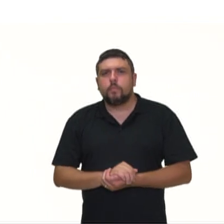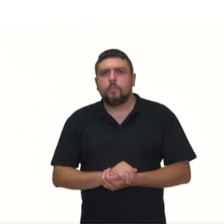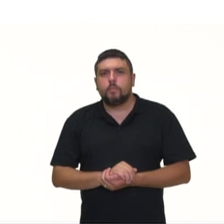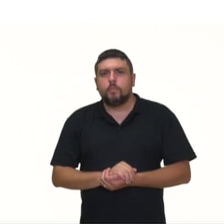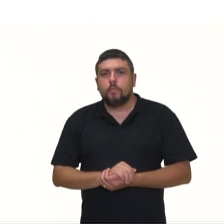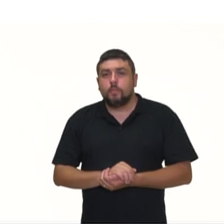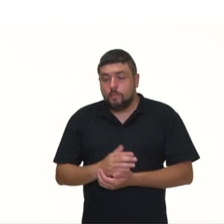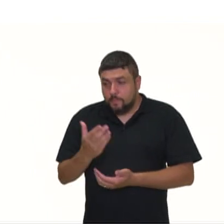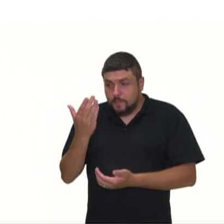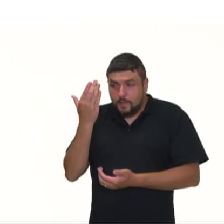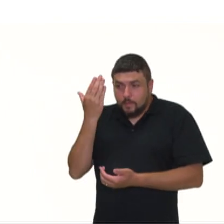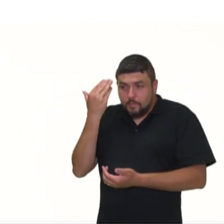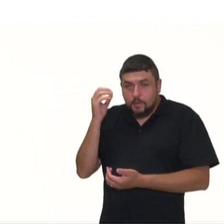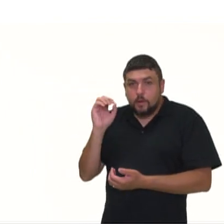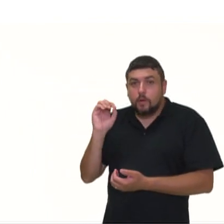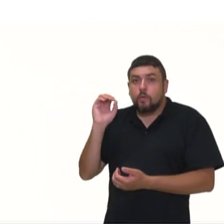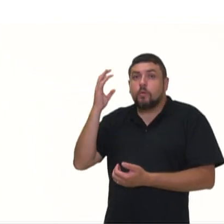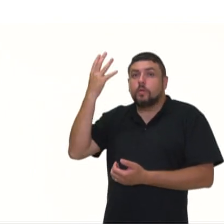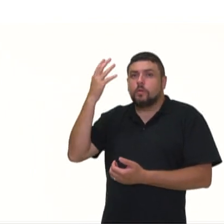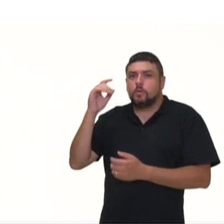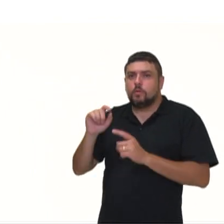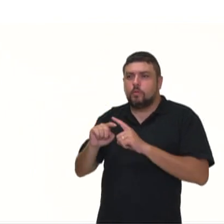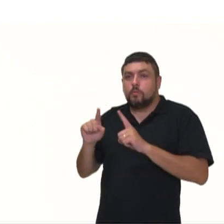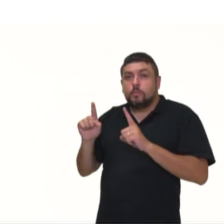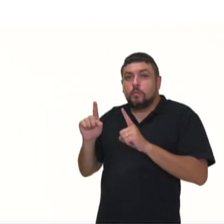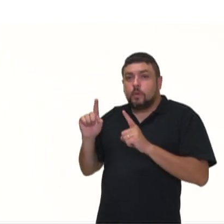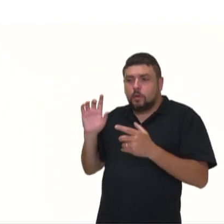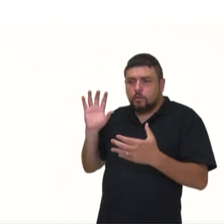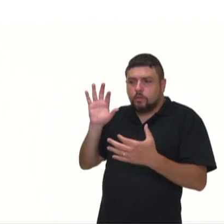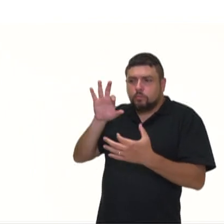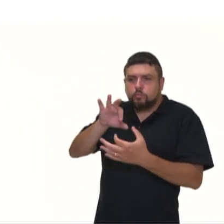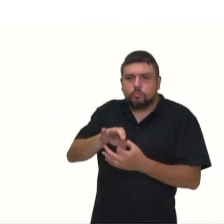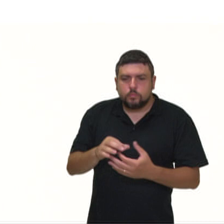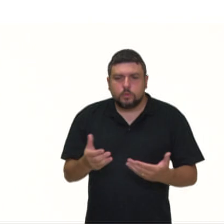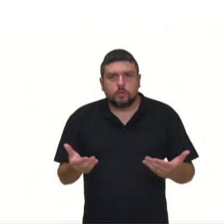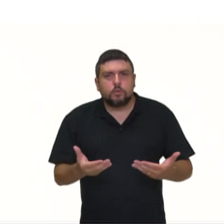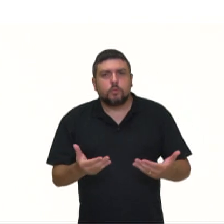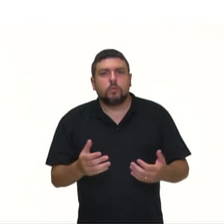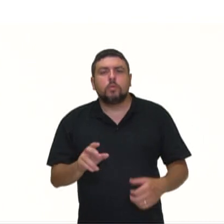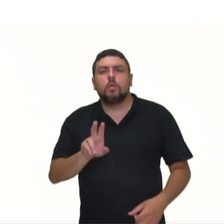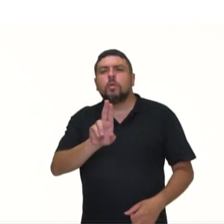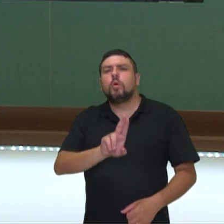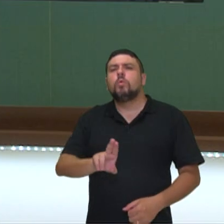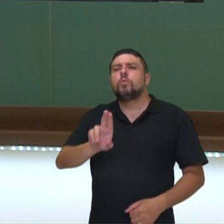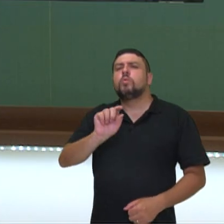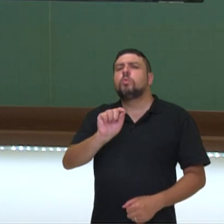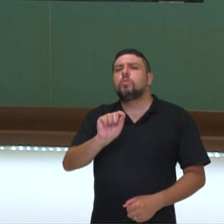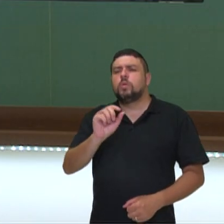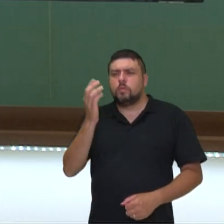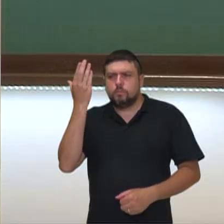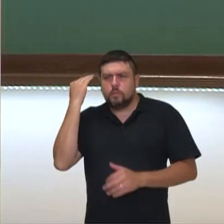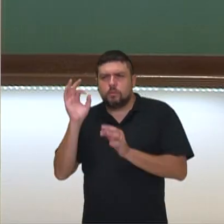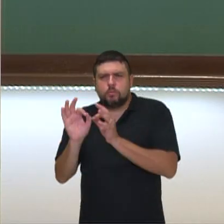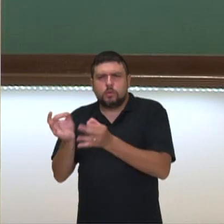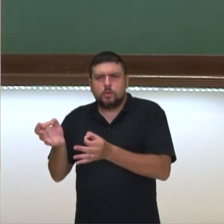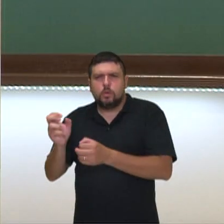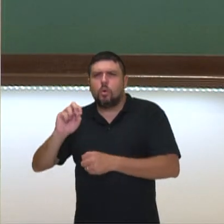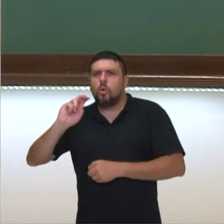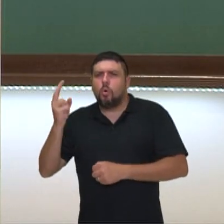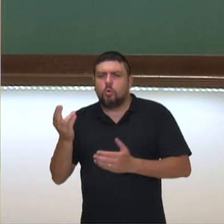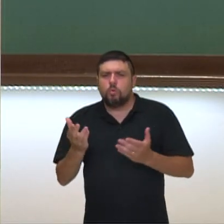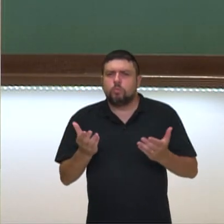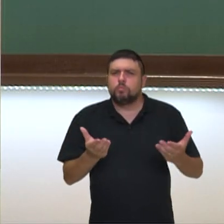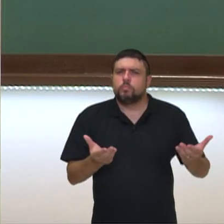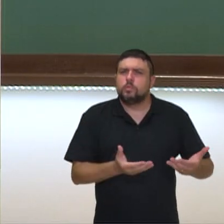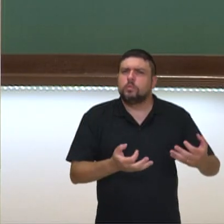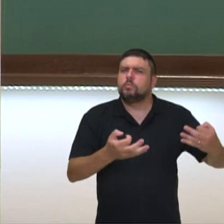no passado e seu resultado é visto no presente, a gente utiliza o passado simples ou o presente perfeito?